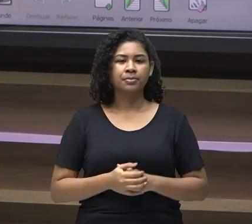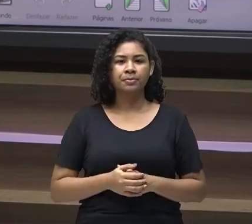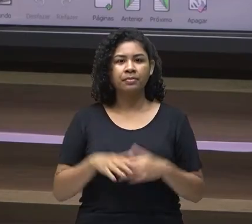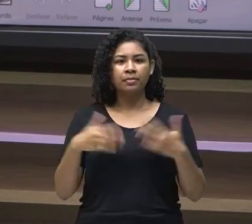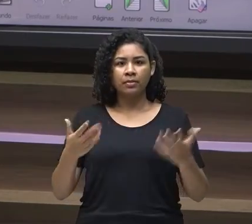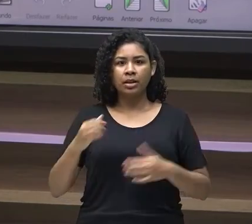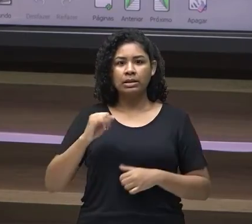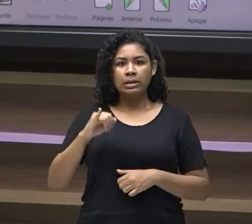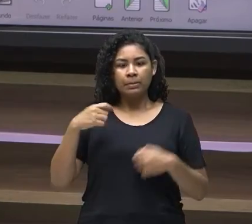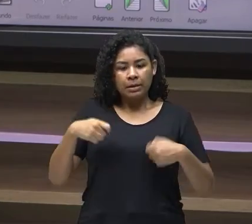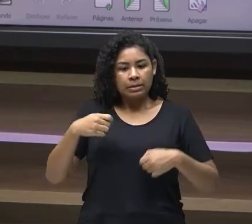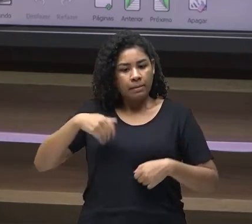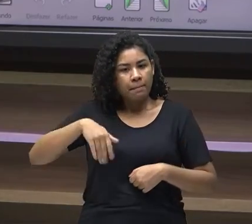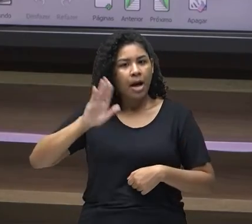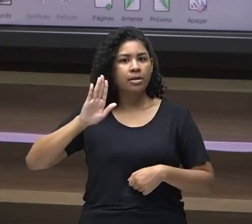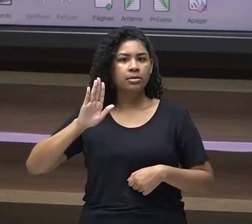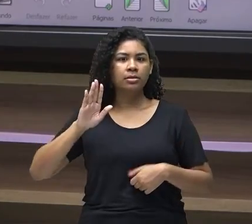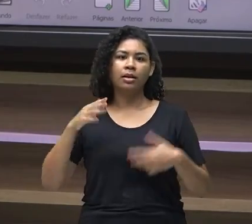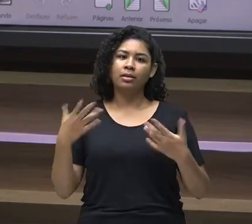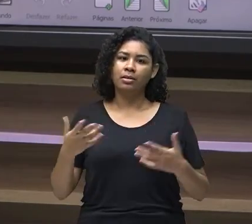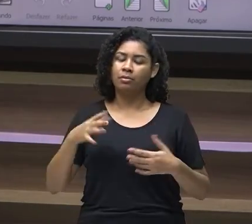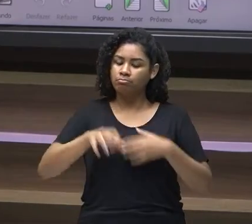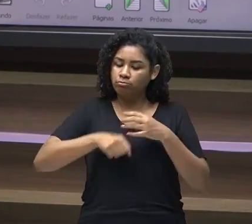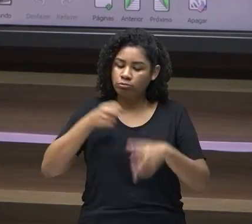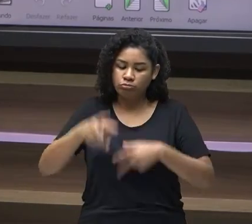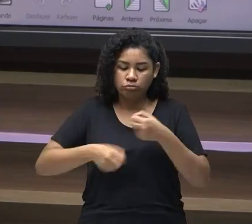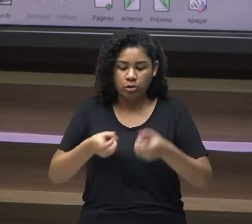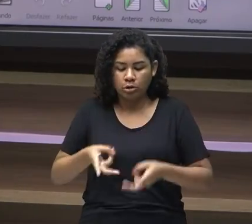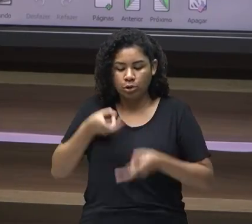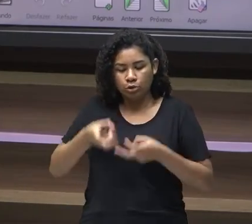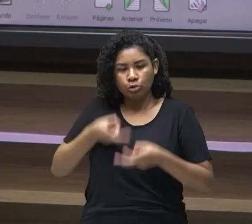mais eu preciso consumir, mais eu preciso ter ali